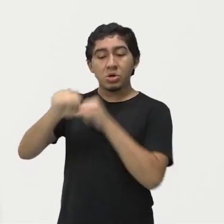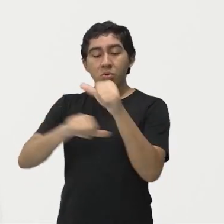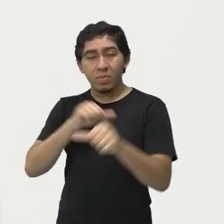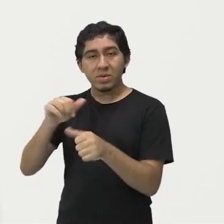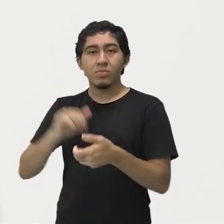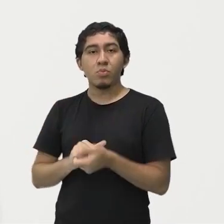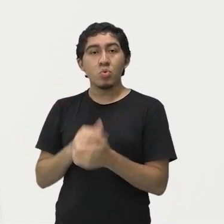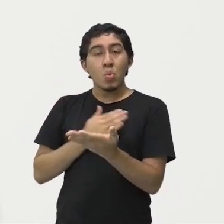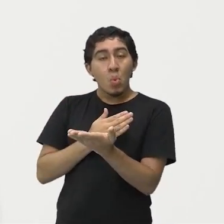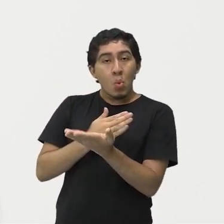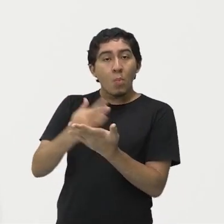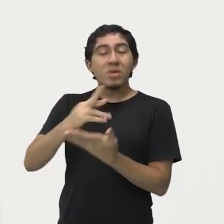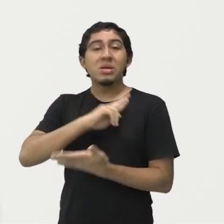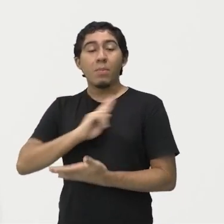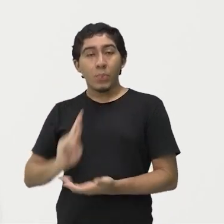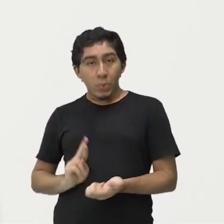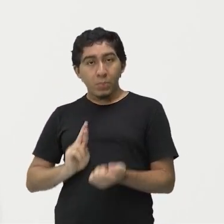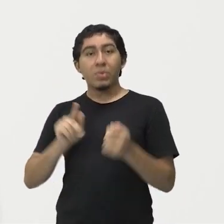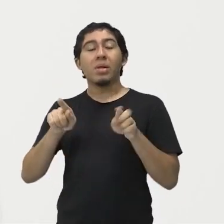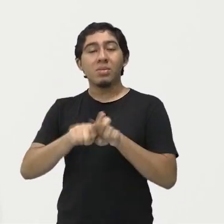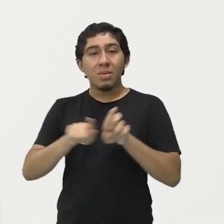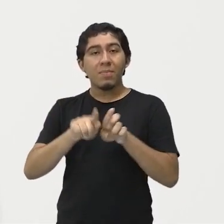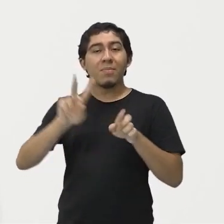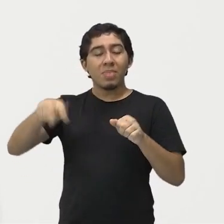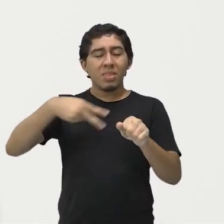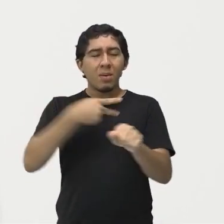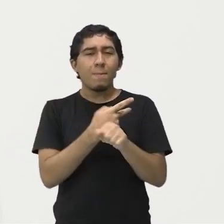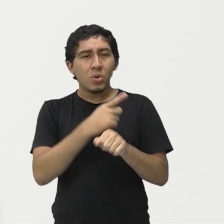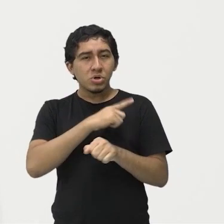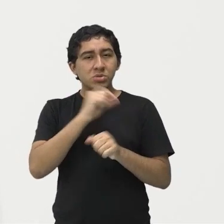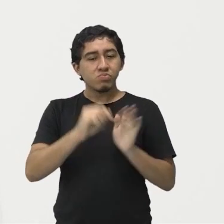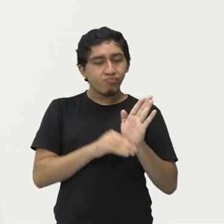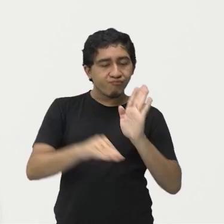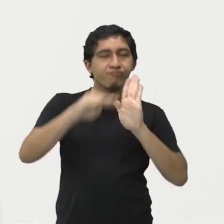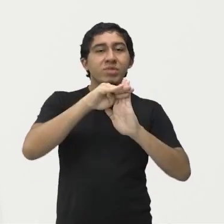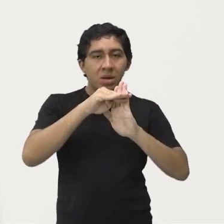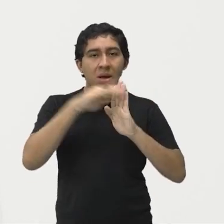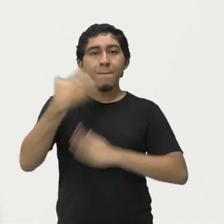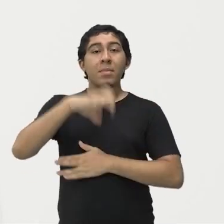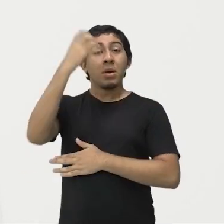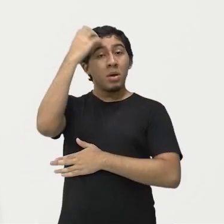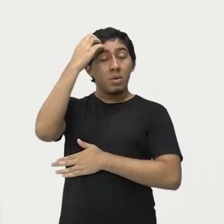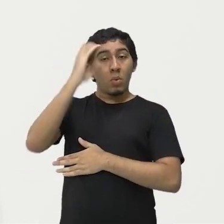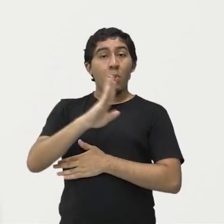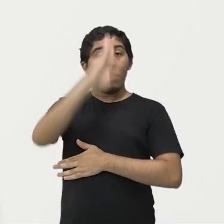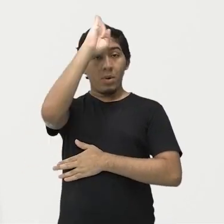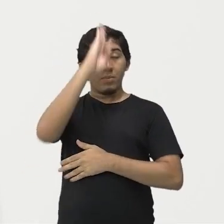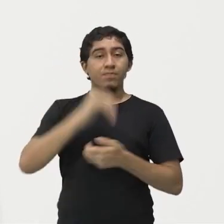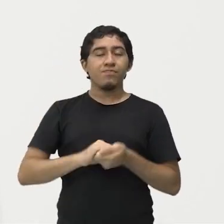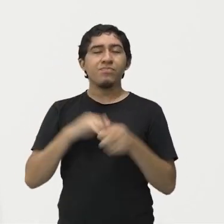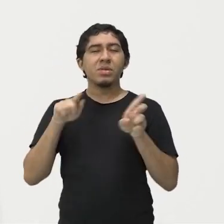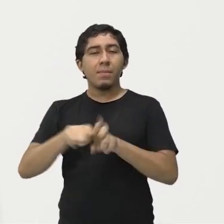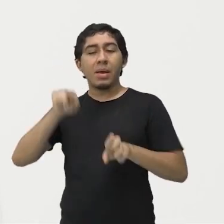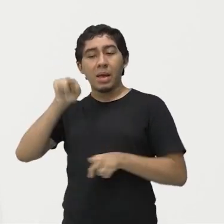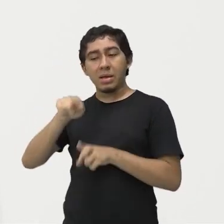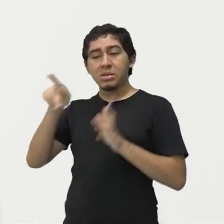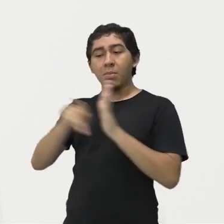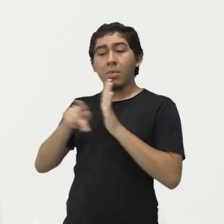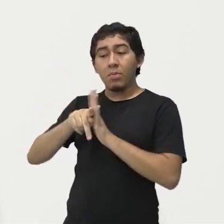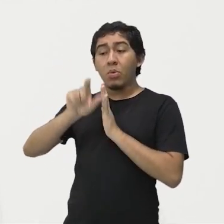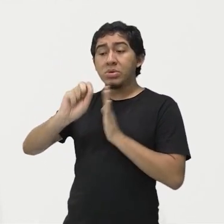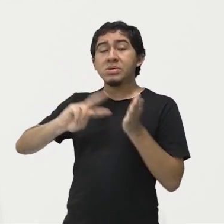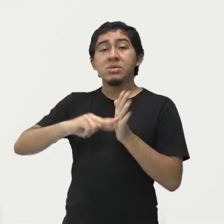seu auge aí no Alto Império Romano. E ela consistia nada mais do que em promover